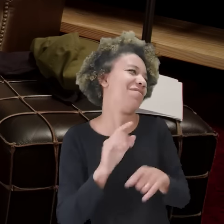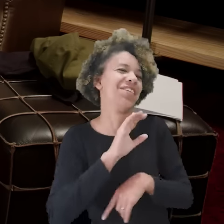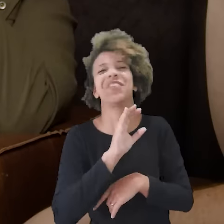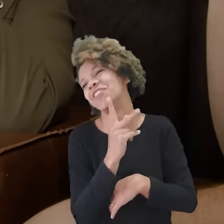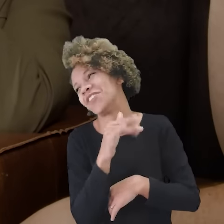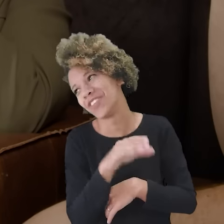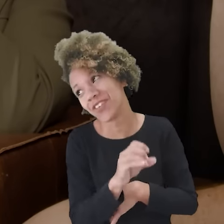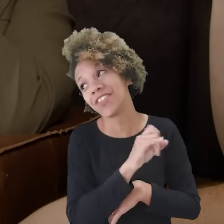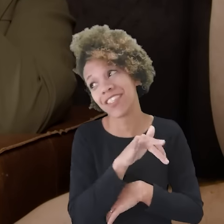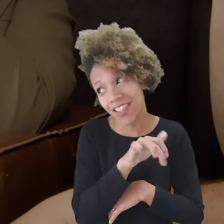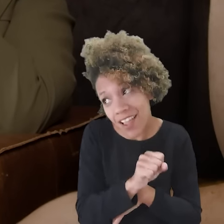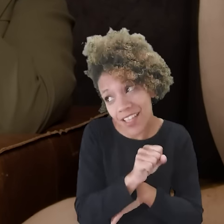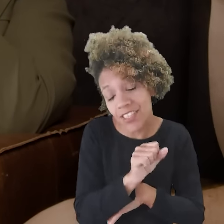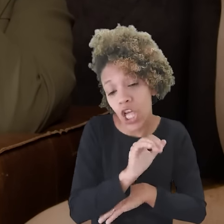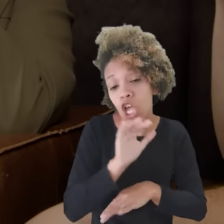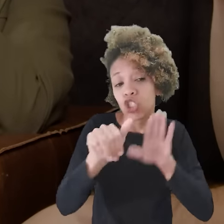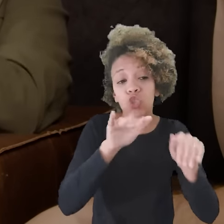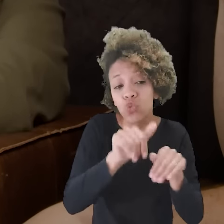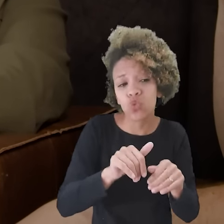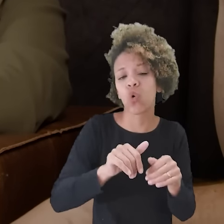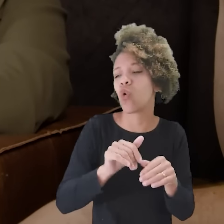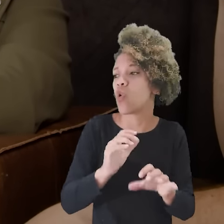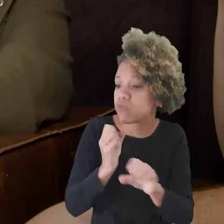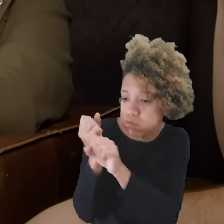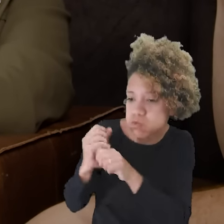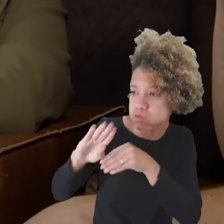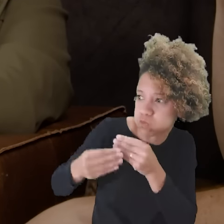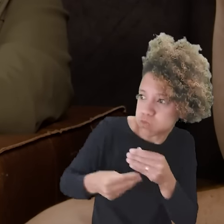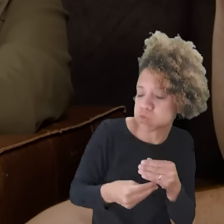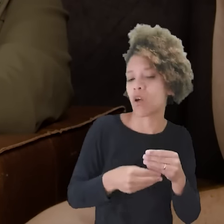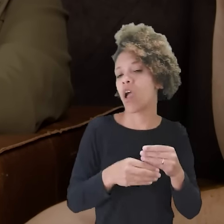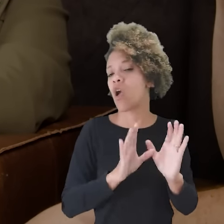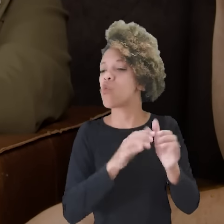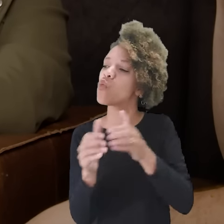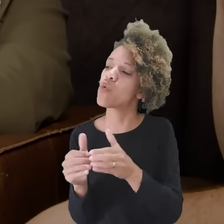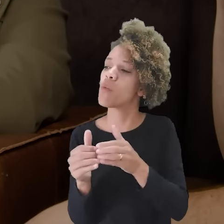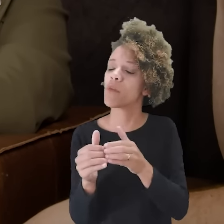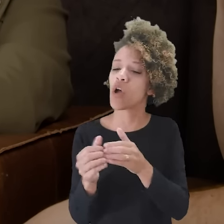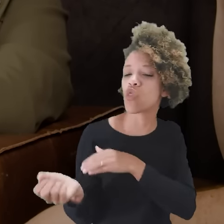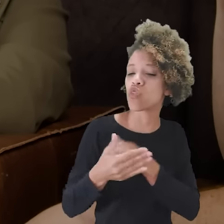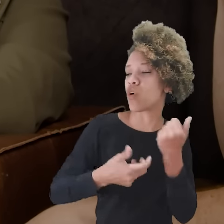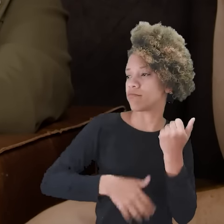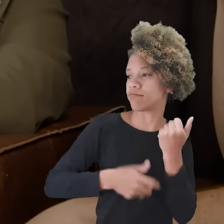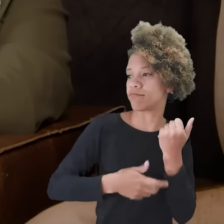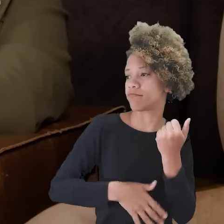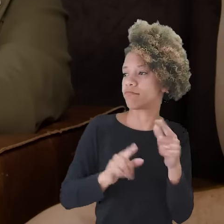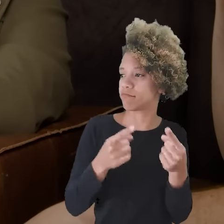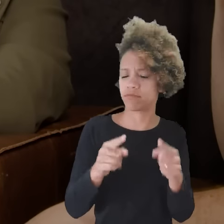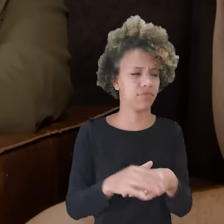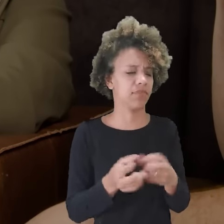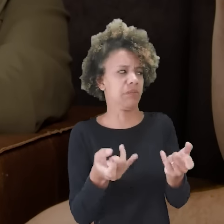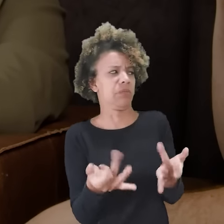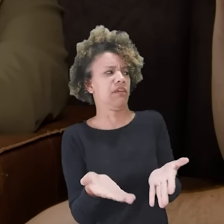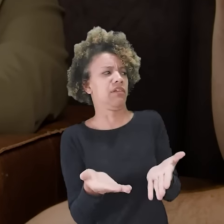sai se ele é um cara que ele ele junto ele criou um movimento e Um Ritmo Novo basicamente é isso explica